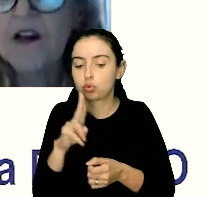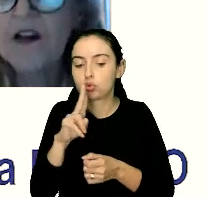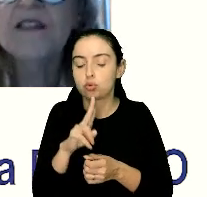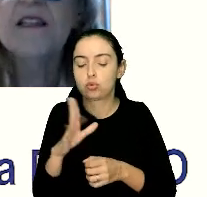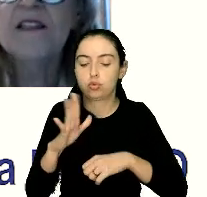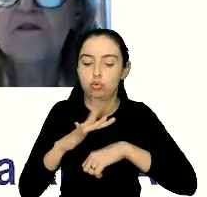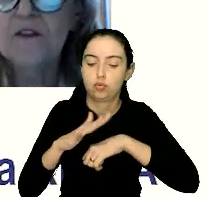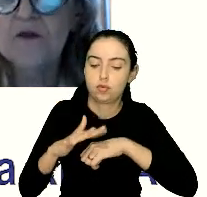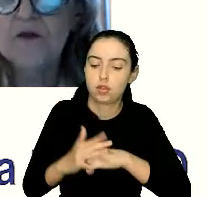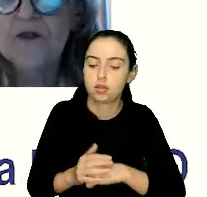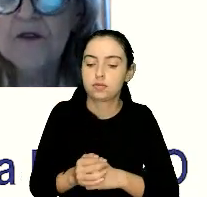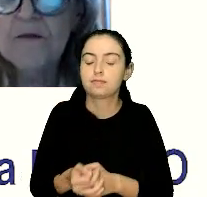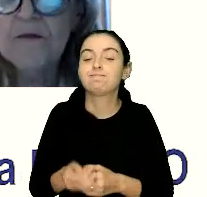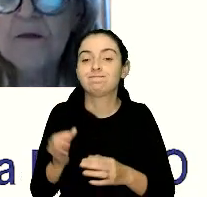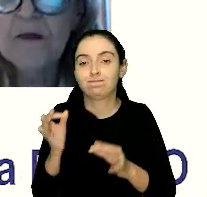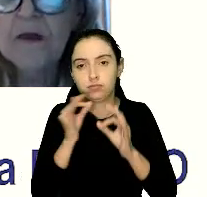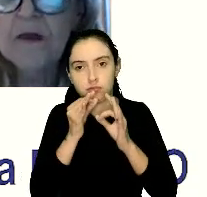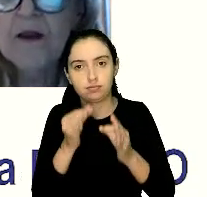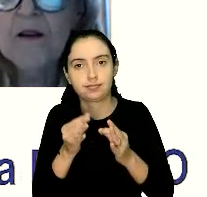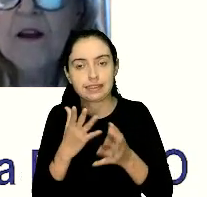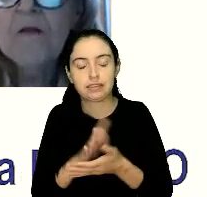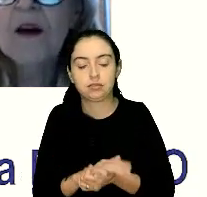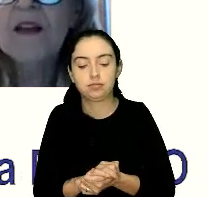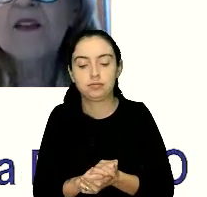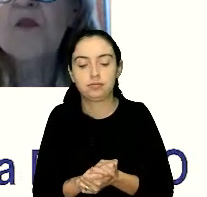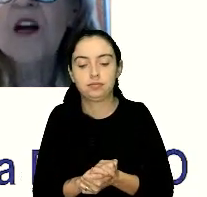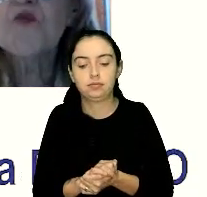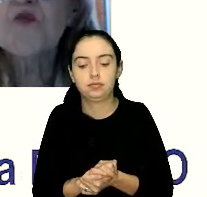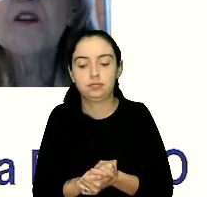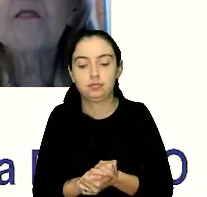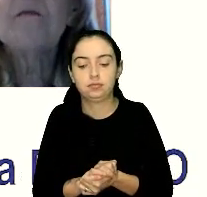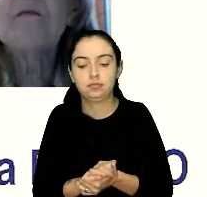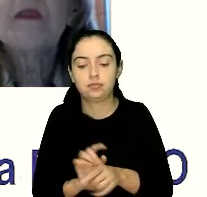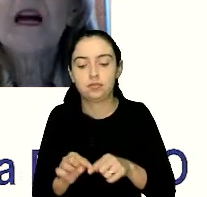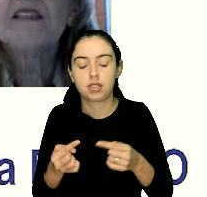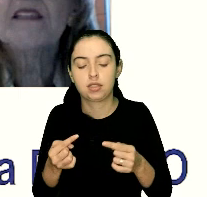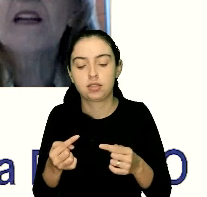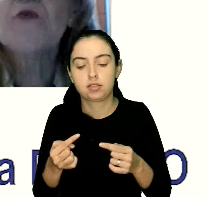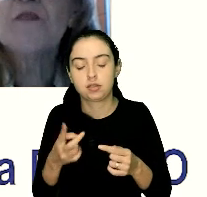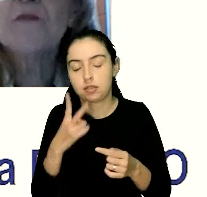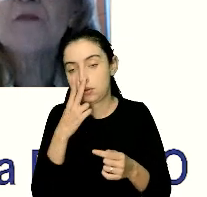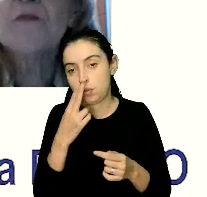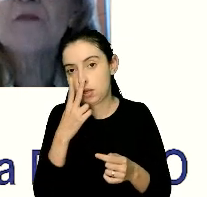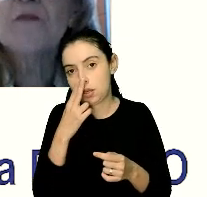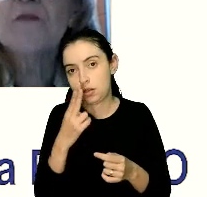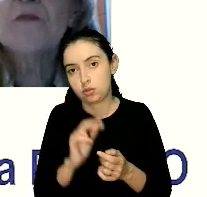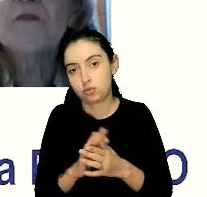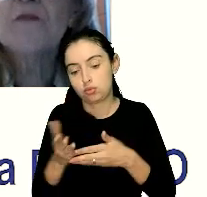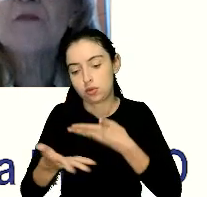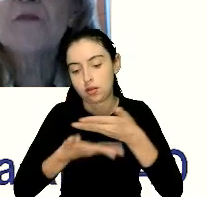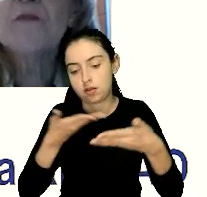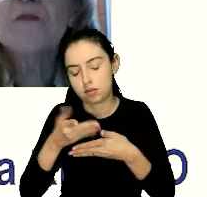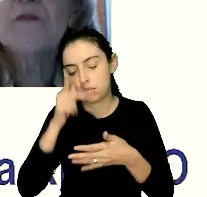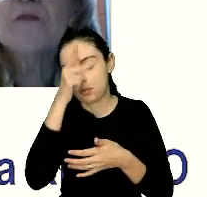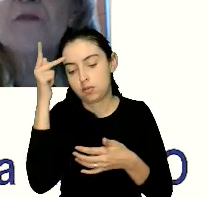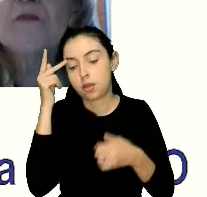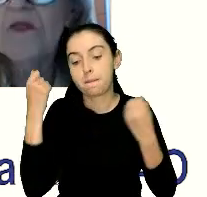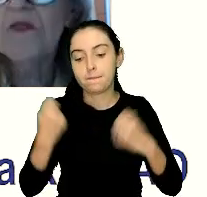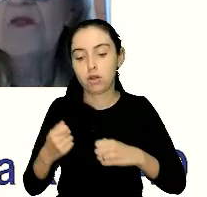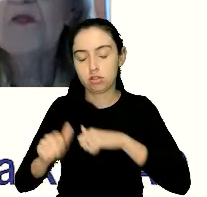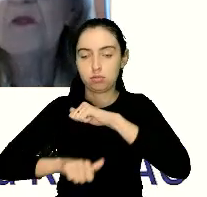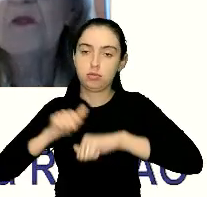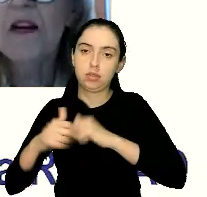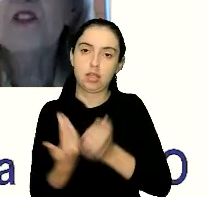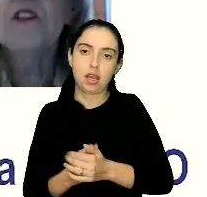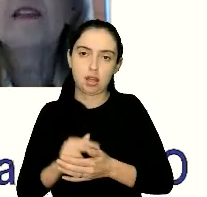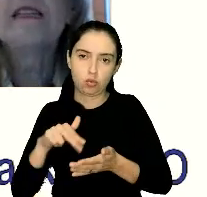ideologização se faz desse vírus, né? Mas eu acho que as relações pessoais podem mudar o